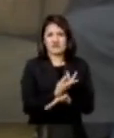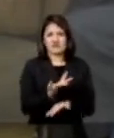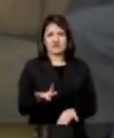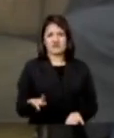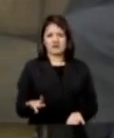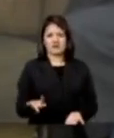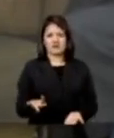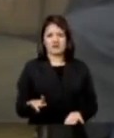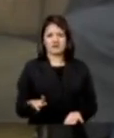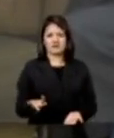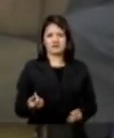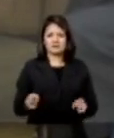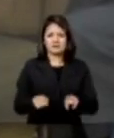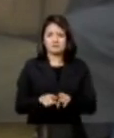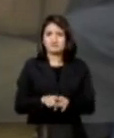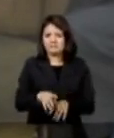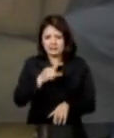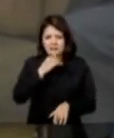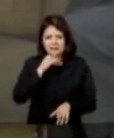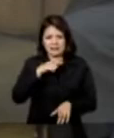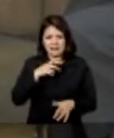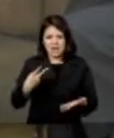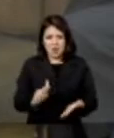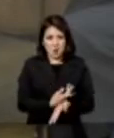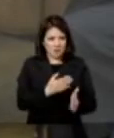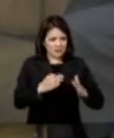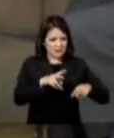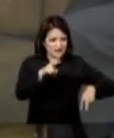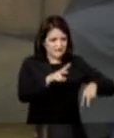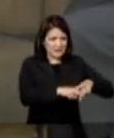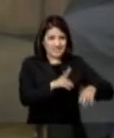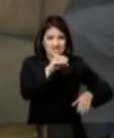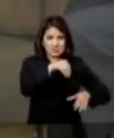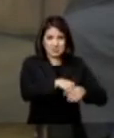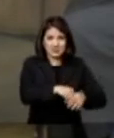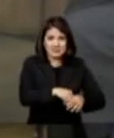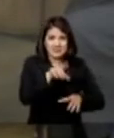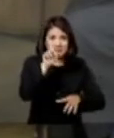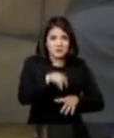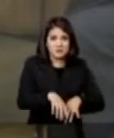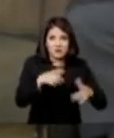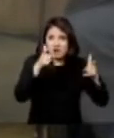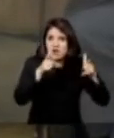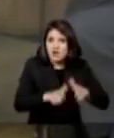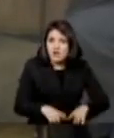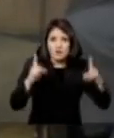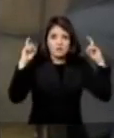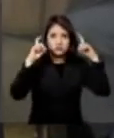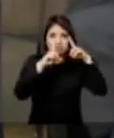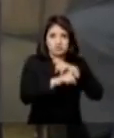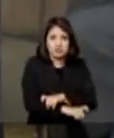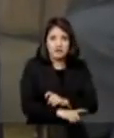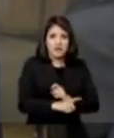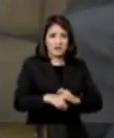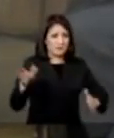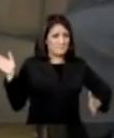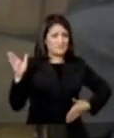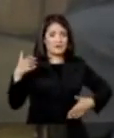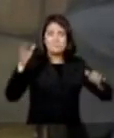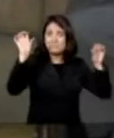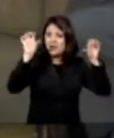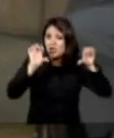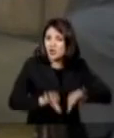da tragédia dos presídios, verdadeiras masmorras, fábricas de marginalidade,